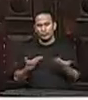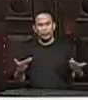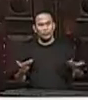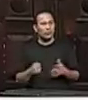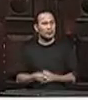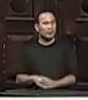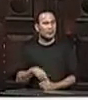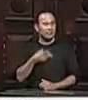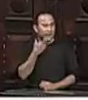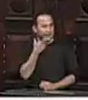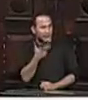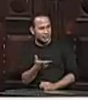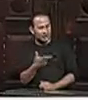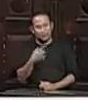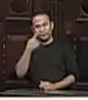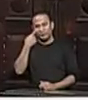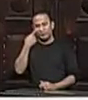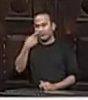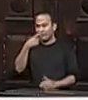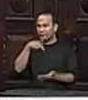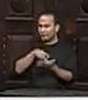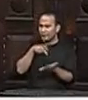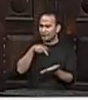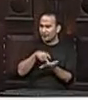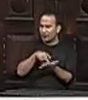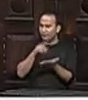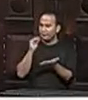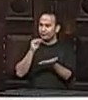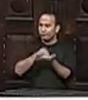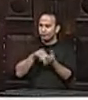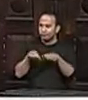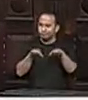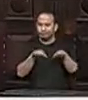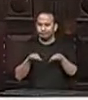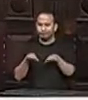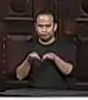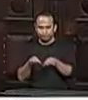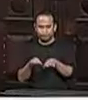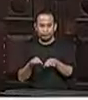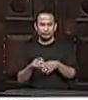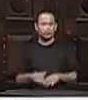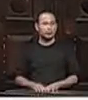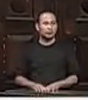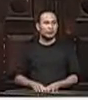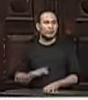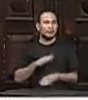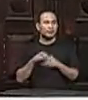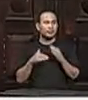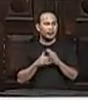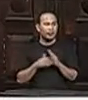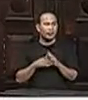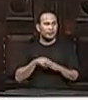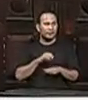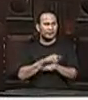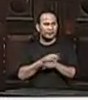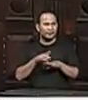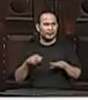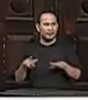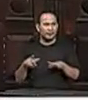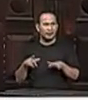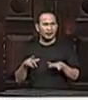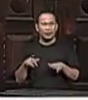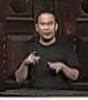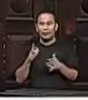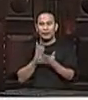interior então, aí você vê realmente as desigualdades flagrantes. Em Campos, Americano, Goytacazes e Rio Branco